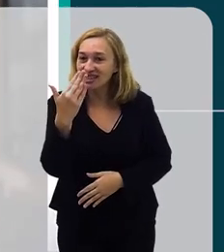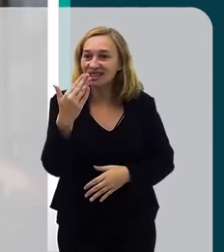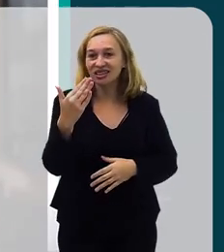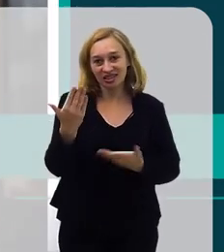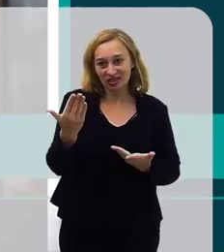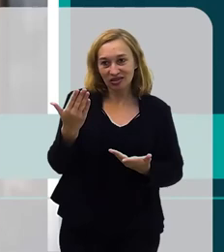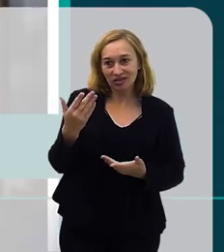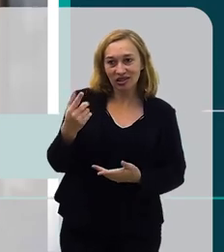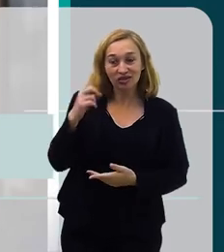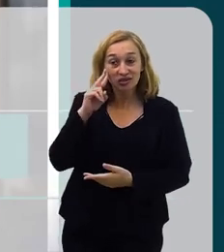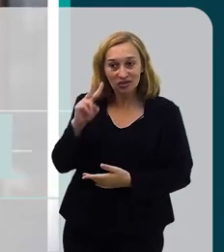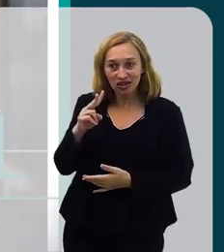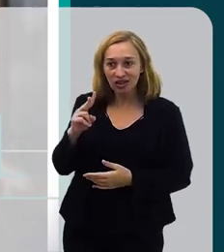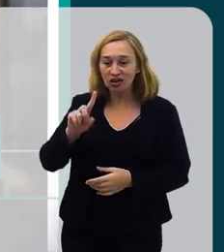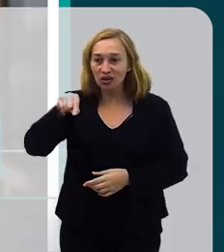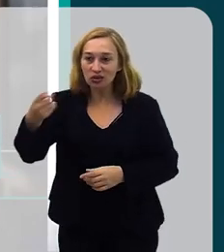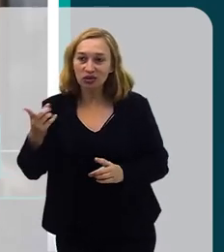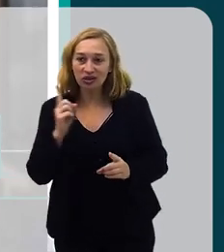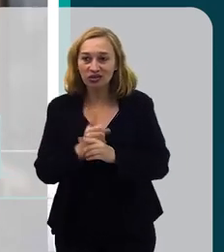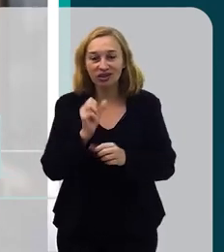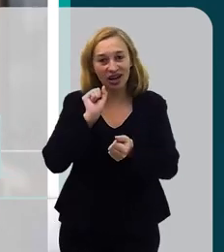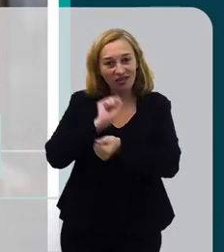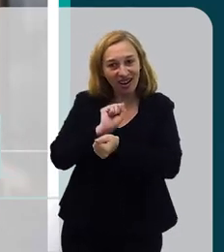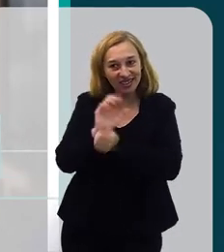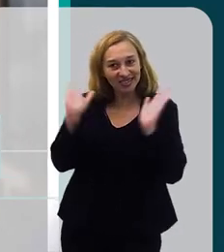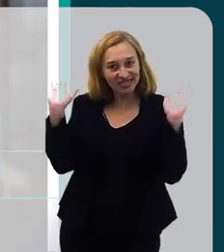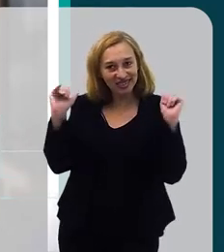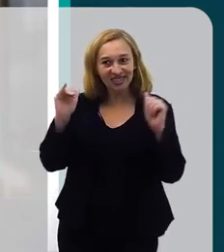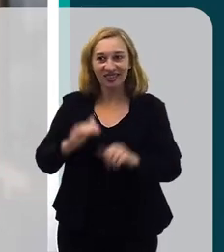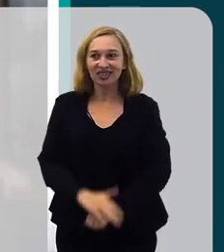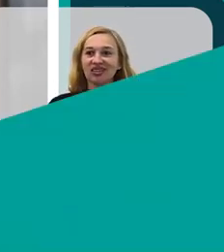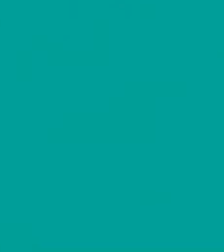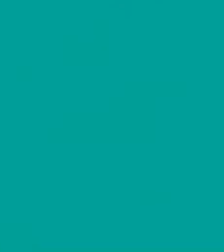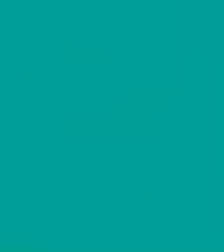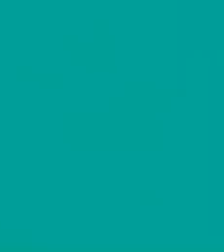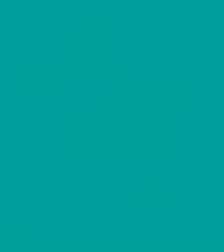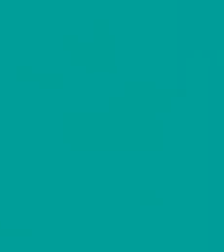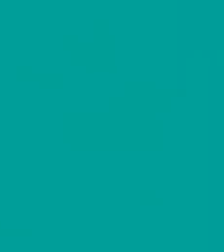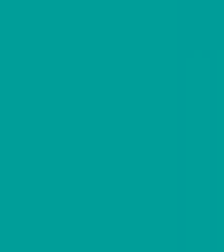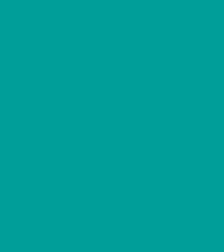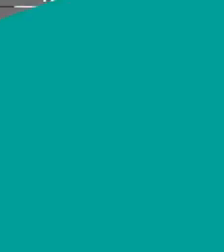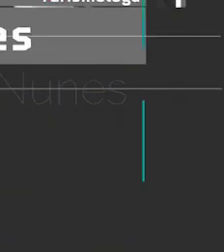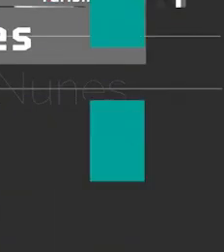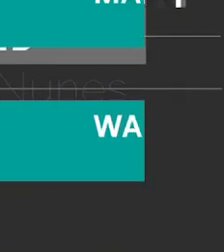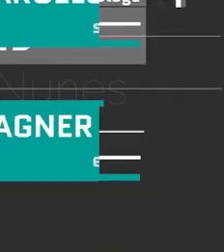E a você de casa, muito obrigado pela audiência e até o próximo encontro. Eu te espero.